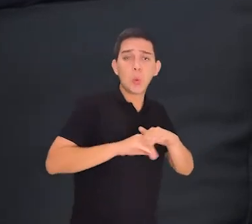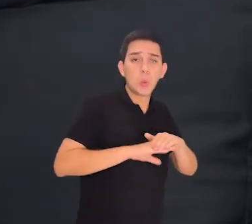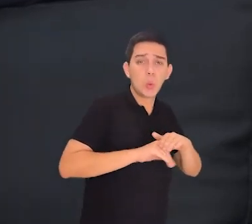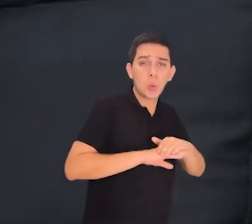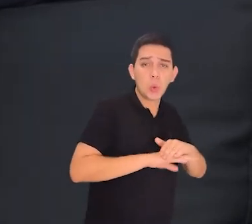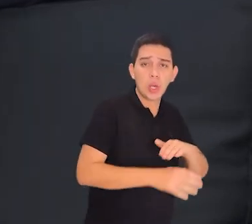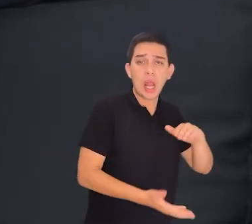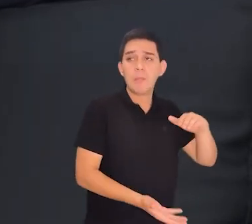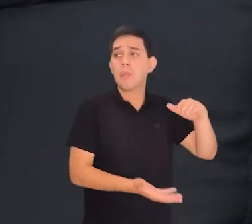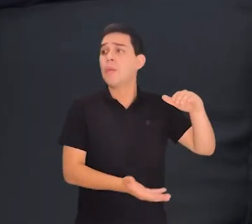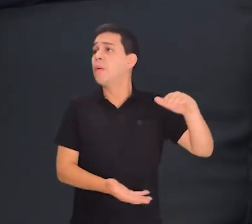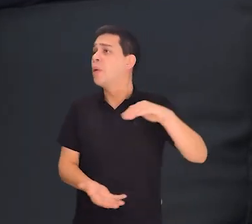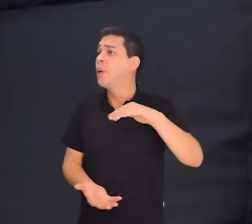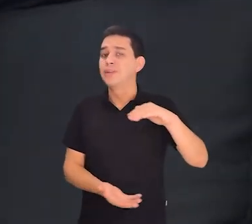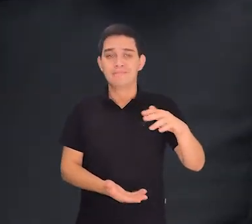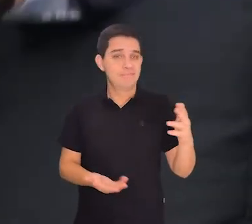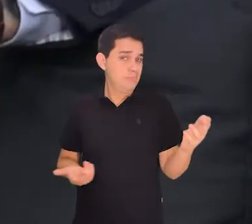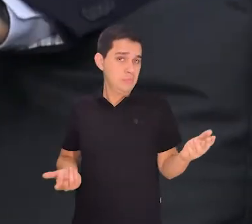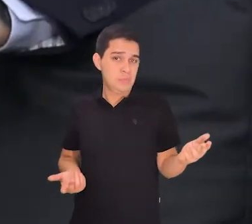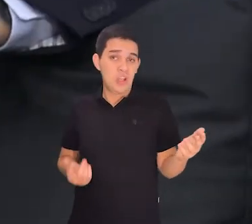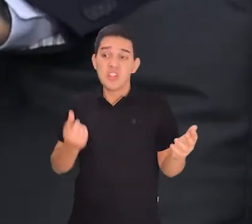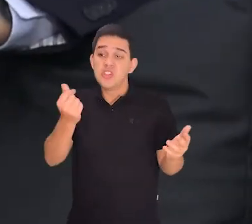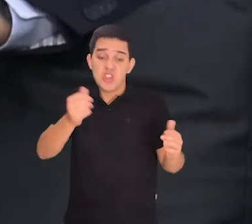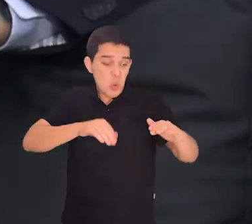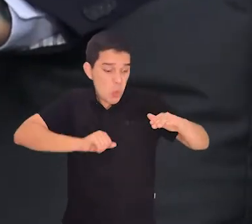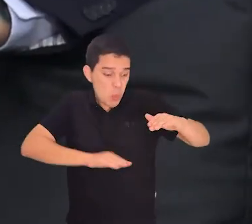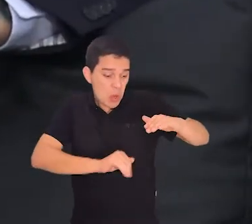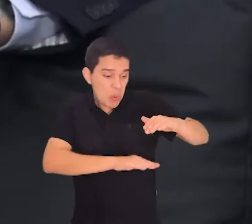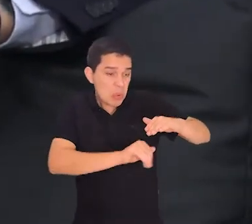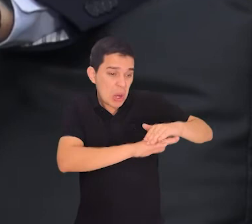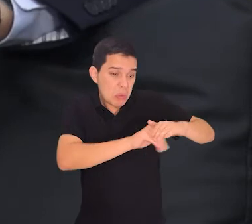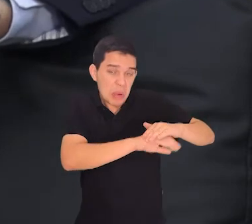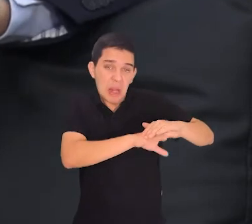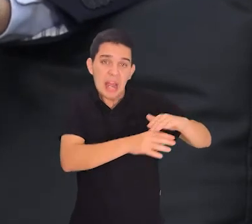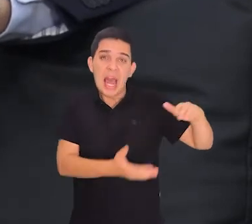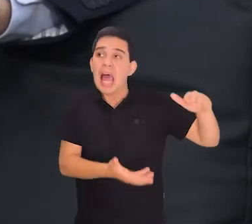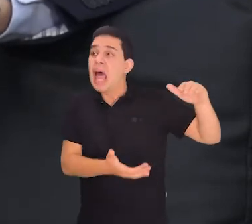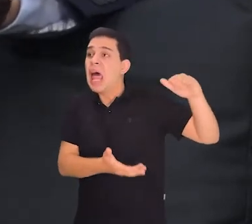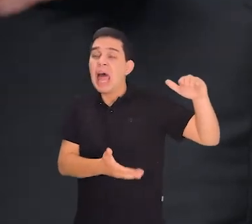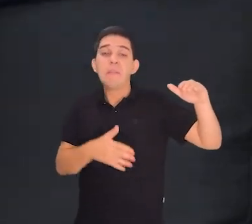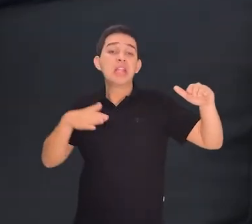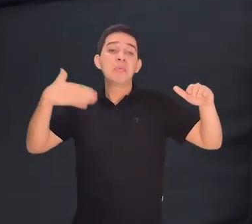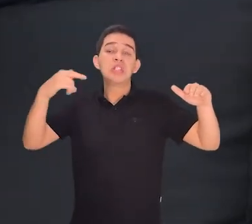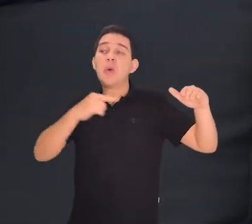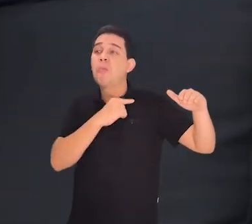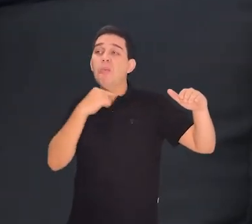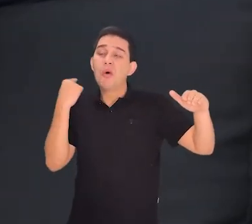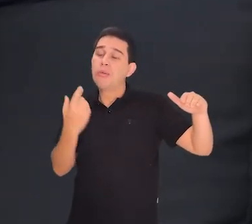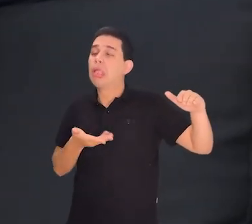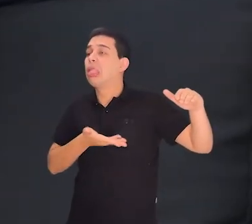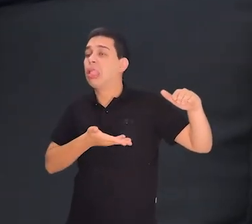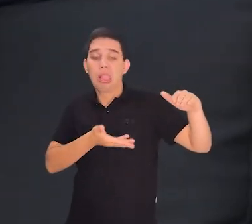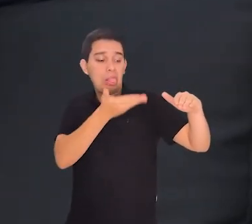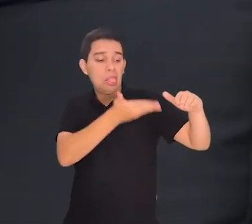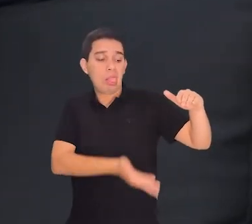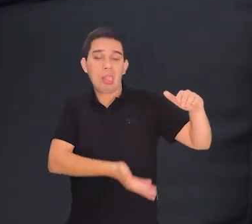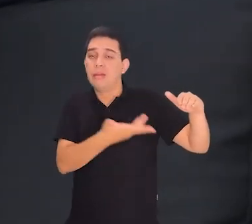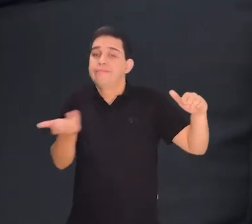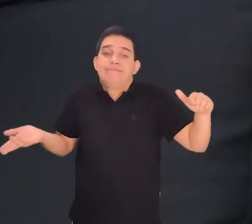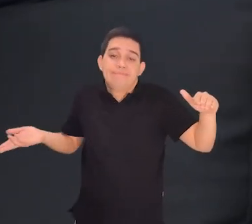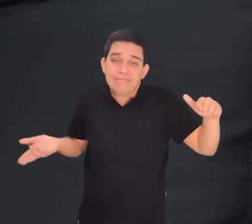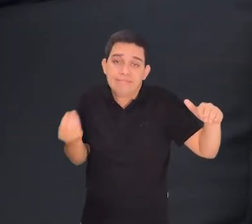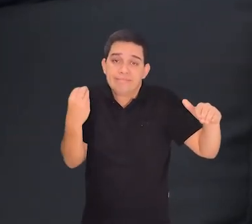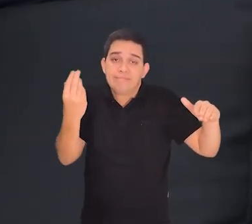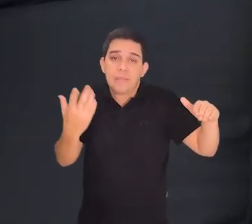virar a pessoa mais rica do cemitério. Na verdade, o dinheiro ele é uma forma de você conseguir concretizar tudo aquilo que está na tua cabeça. Só